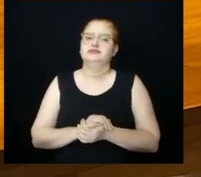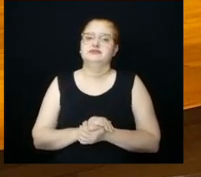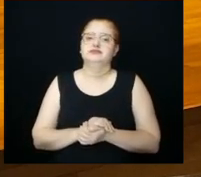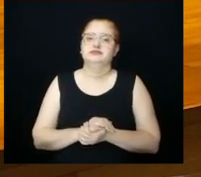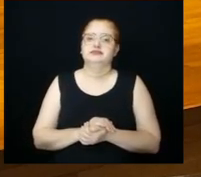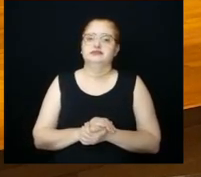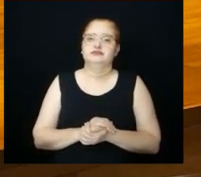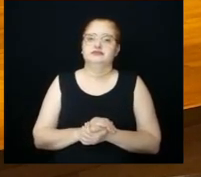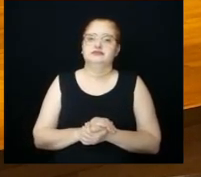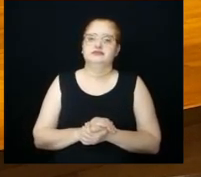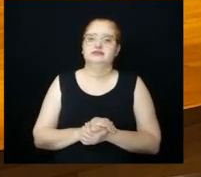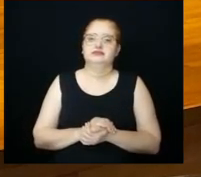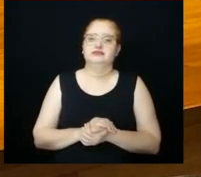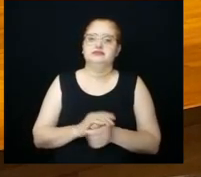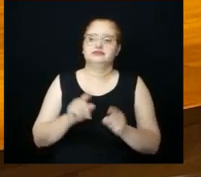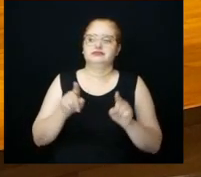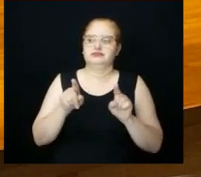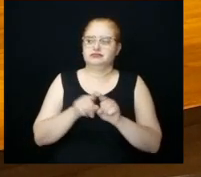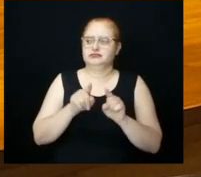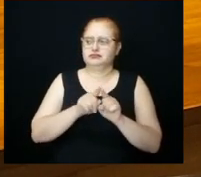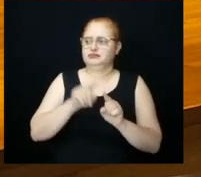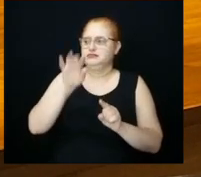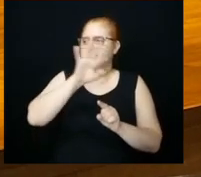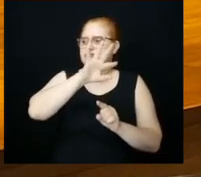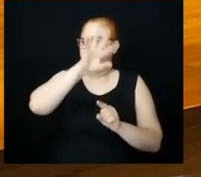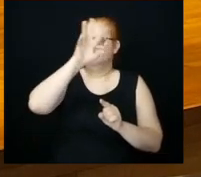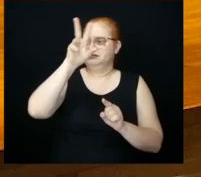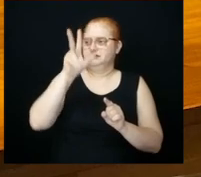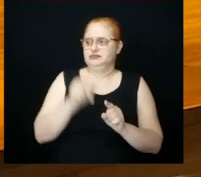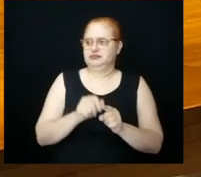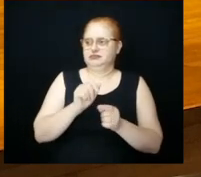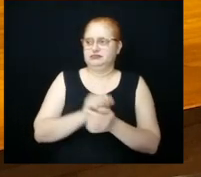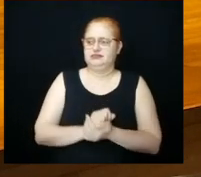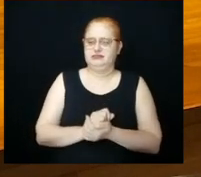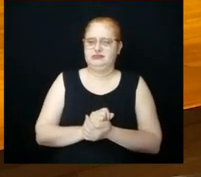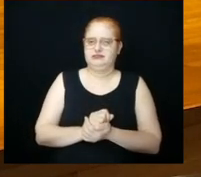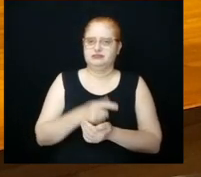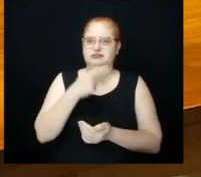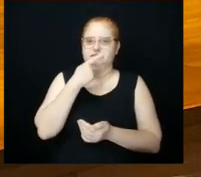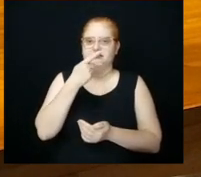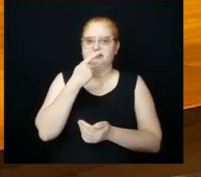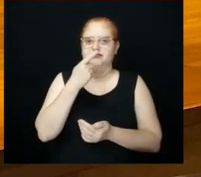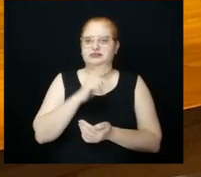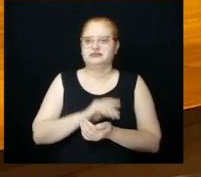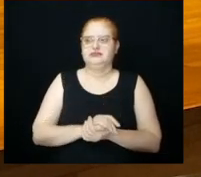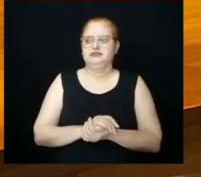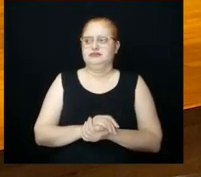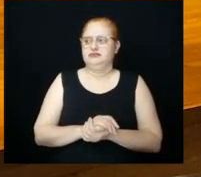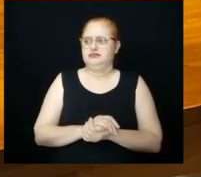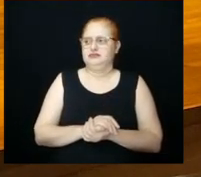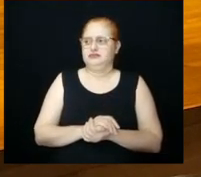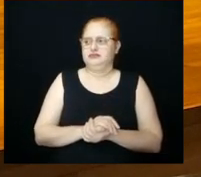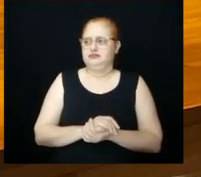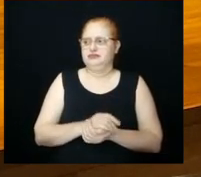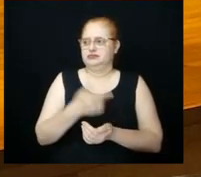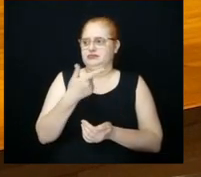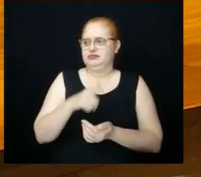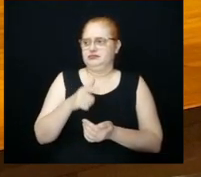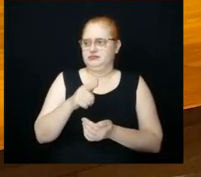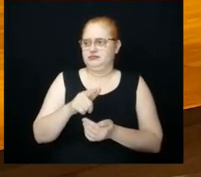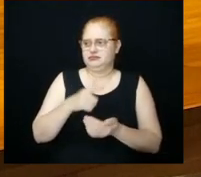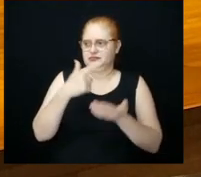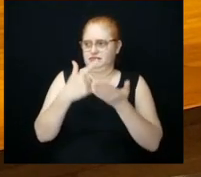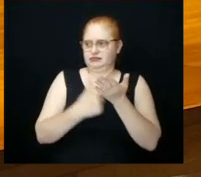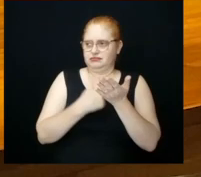Inclusive, a África, né? A grande mãe, como se fala, né? É aquela, isso nas outras obras vai aparecer também,